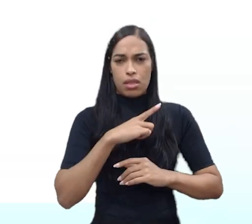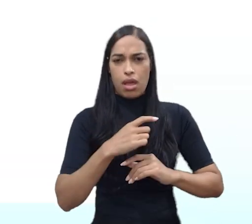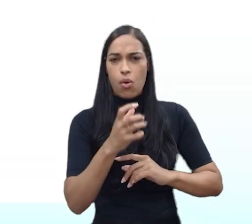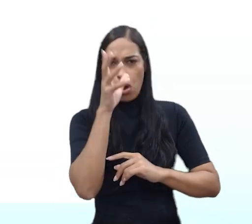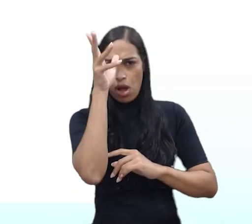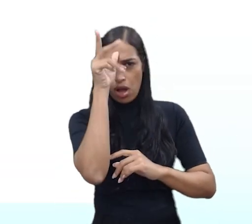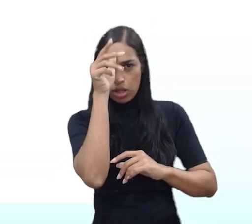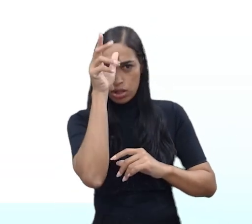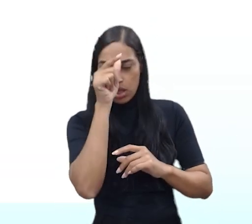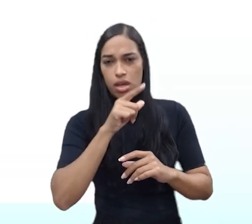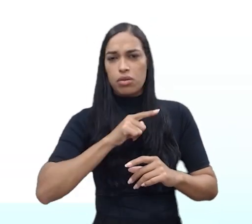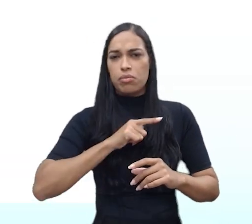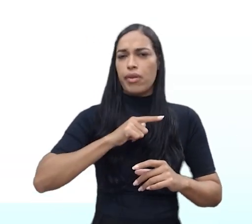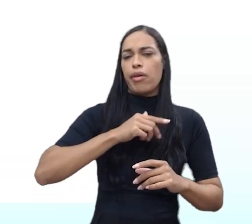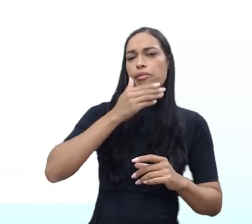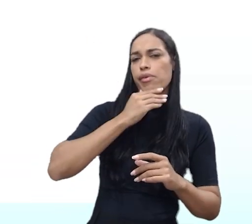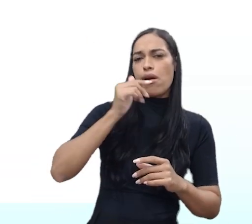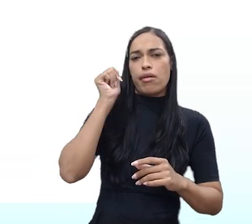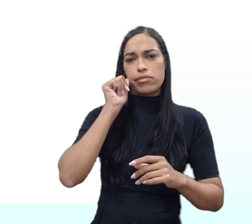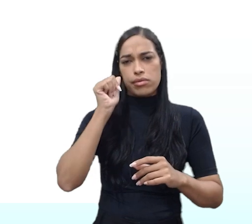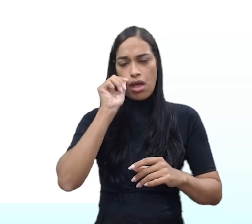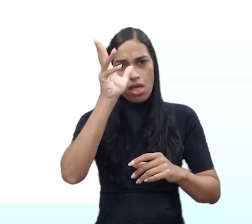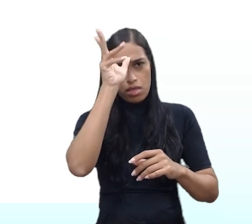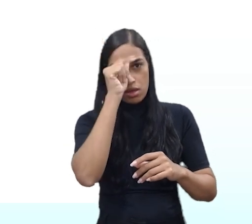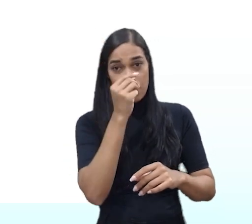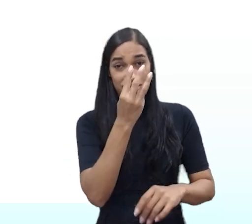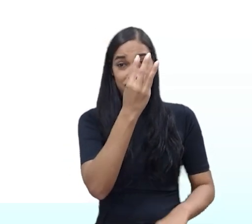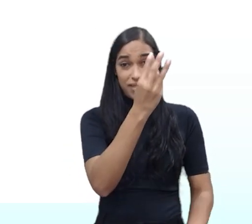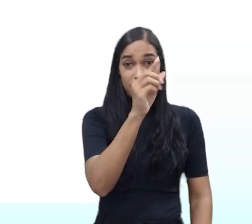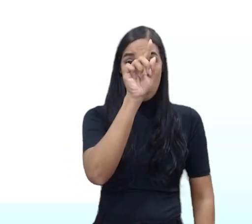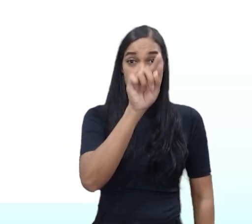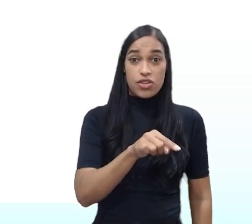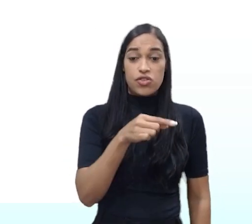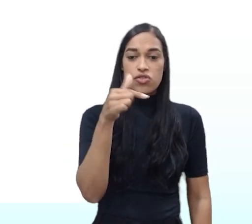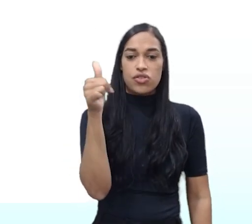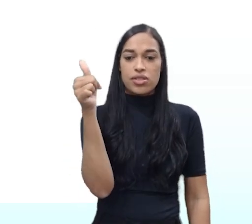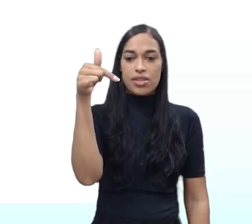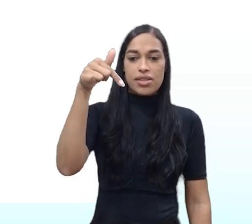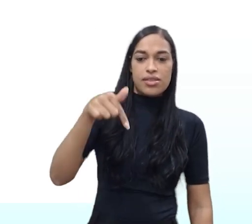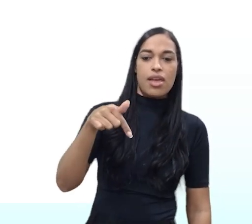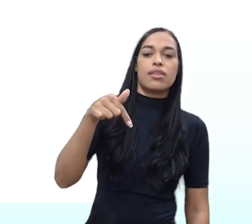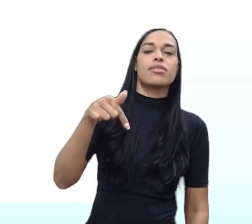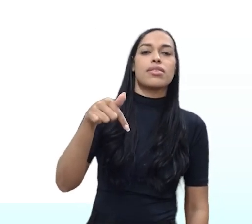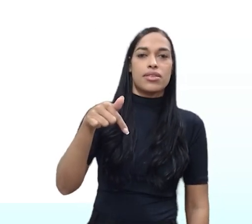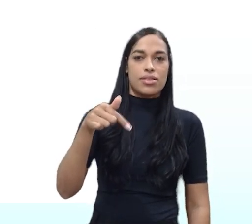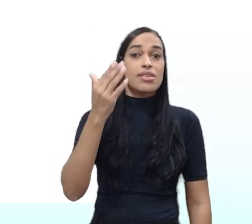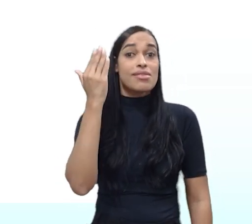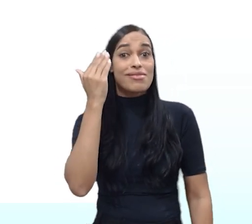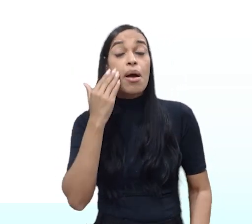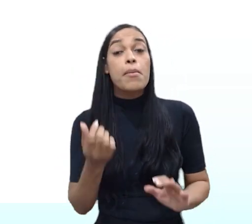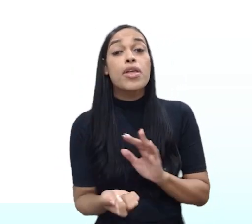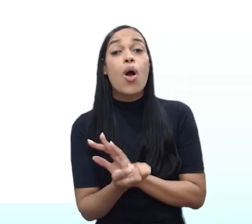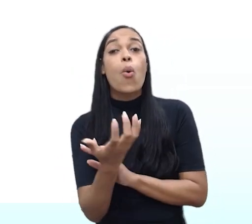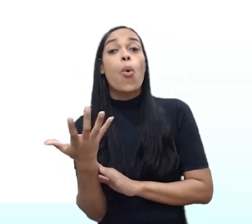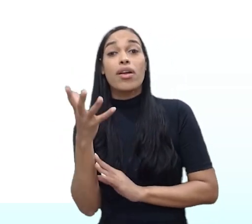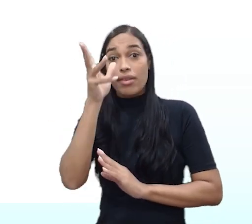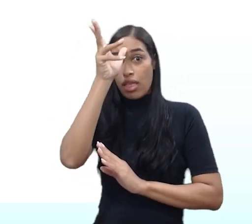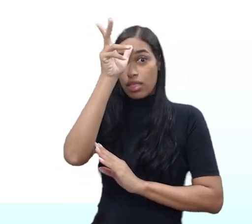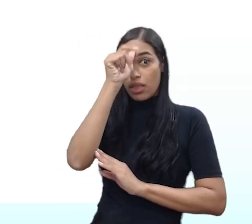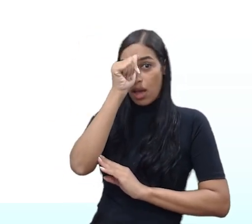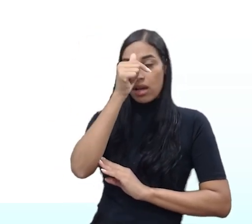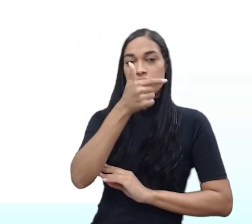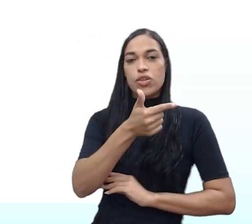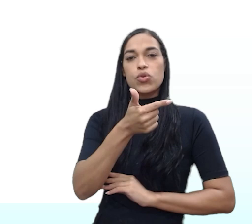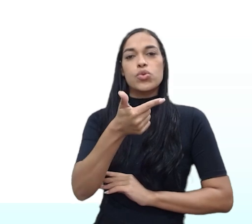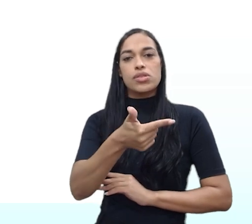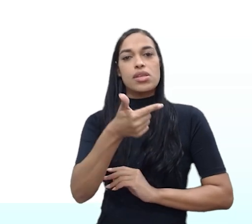galinheiro existem galos e galinhas na razão de 3,17 avos. Sabendo se o número de galinhas supera